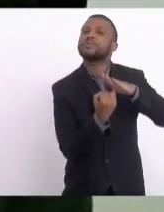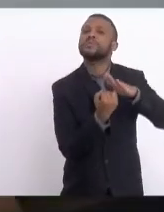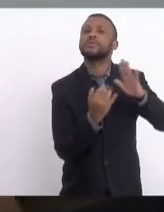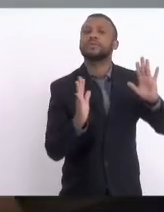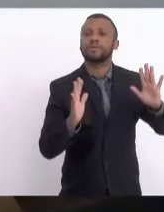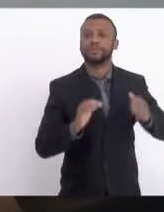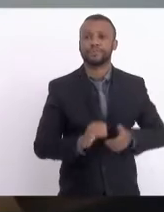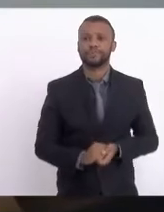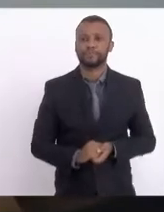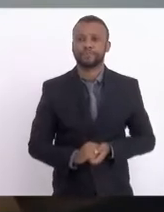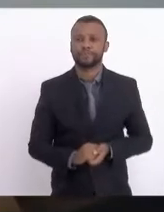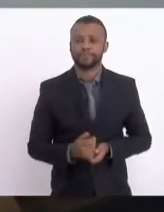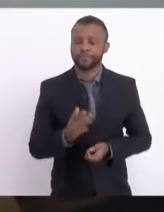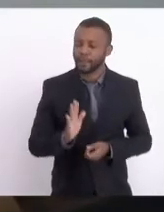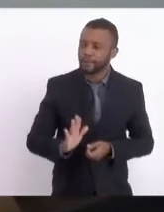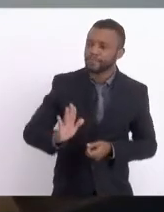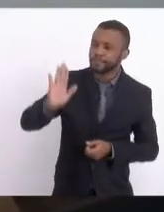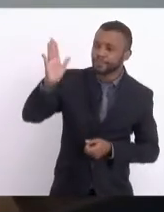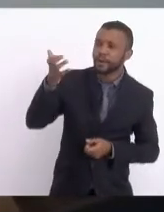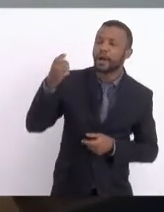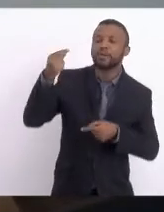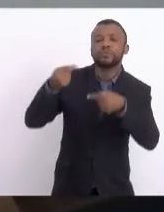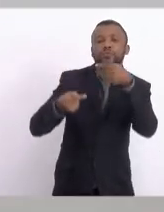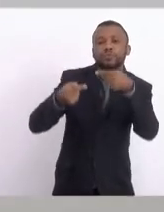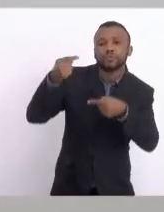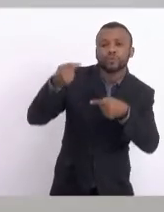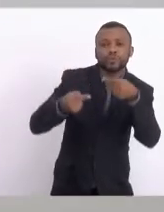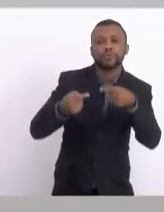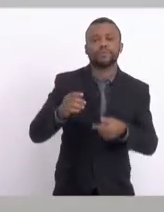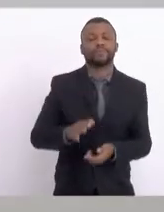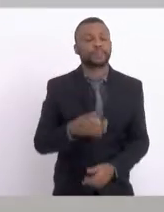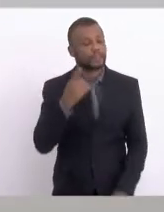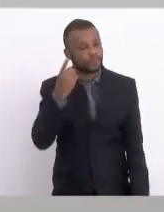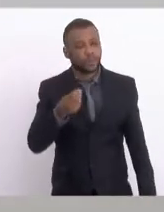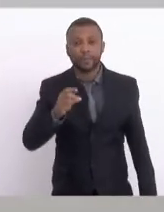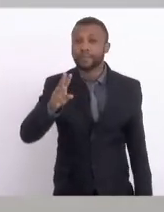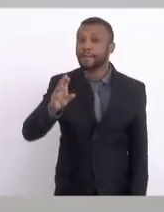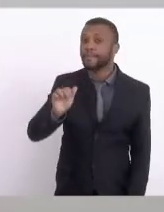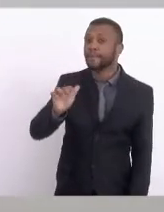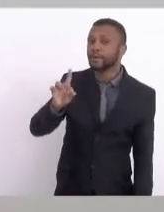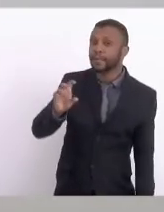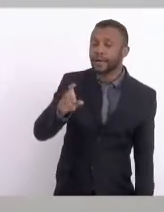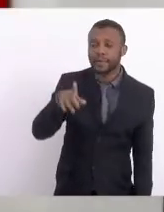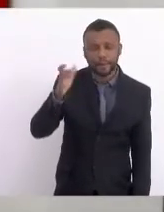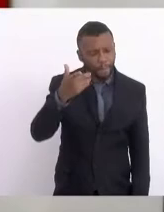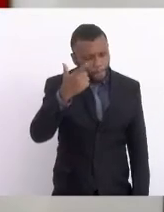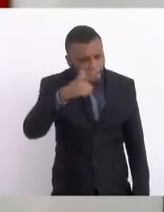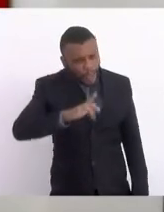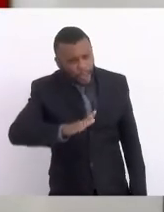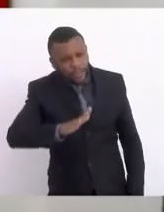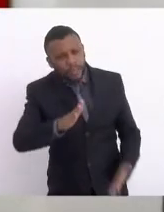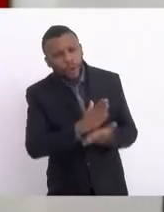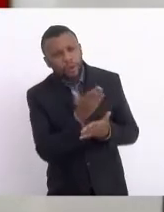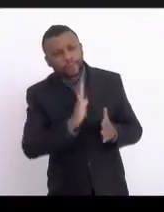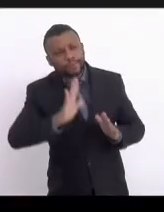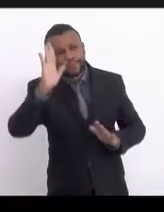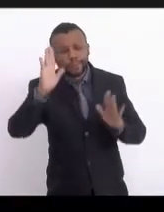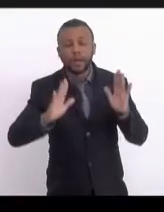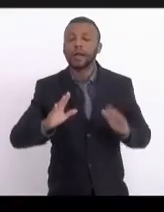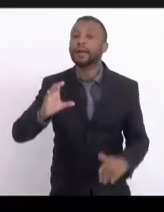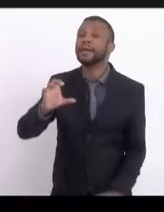Para discutir. Deputado Valdec Carneiro, mais alguém para discutir, deputado Eliomar? Eliomar, sim.